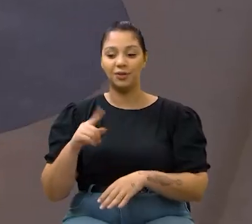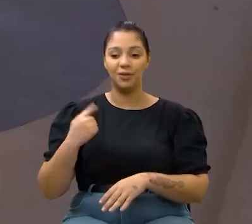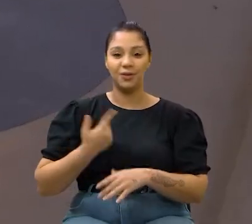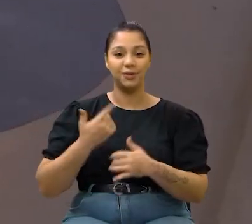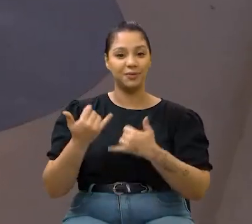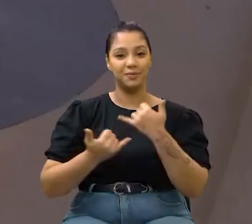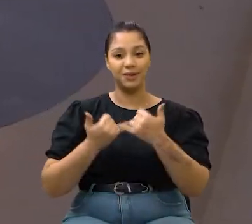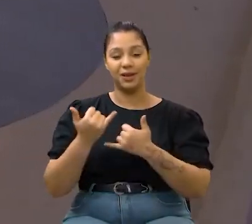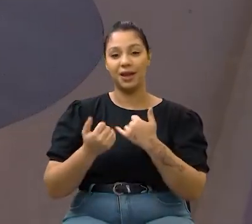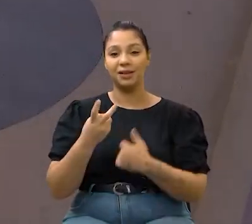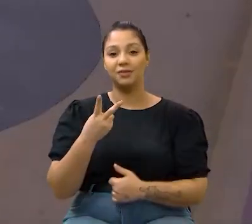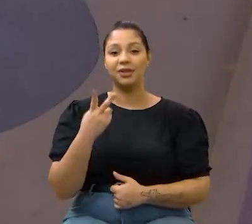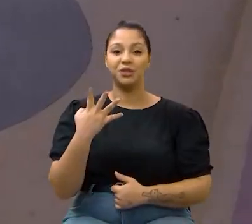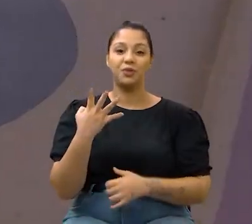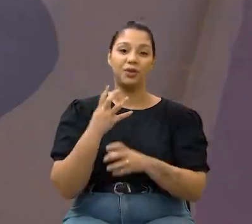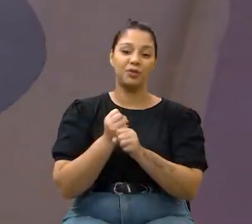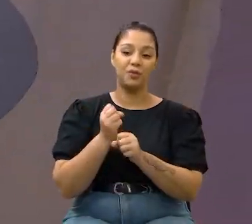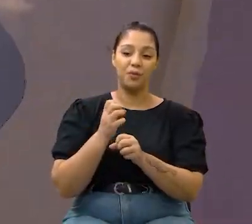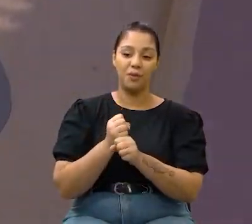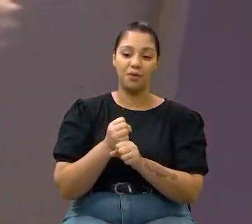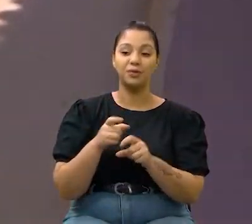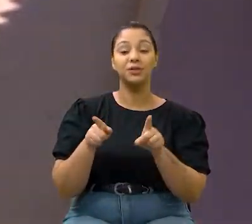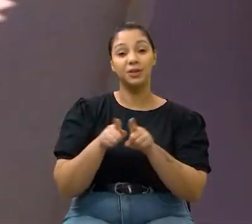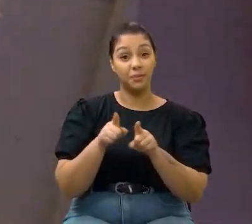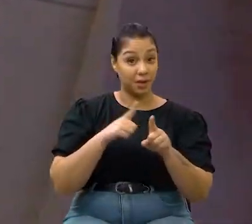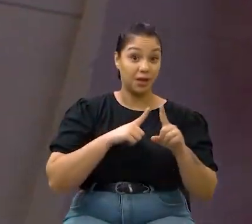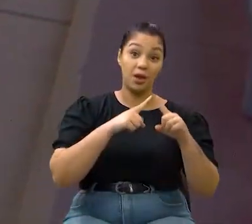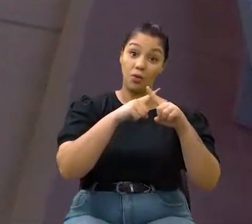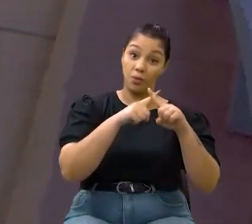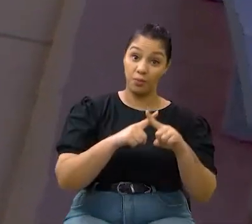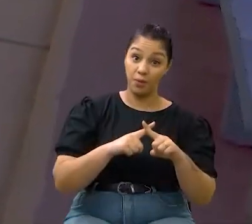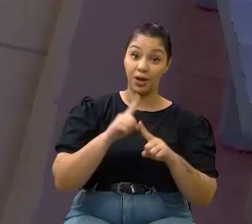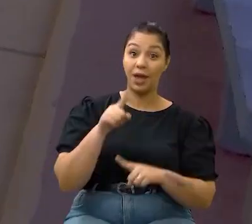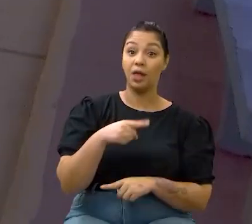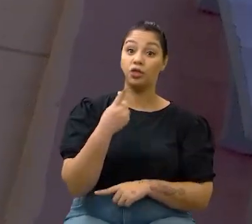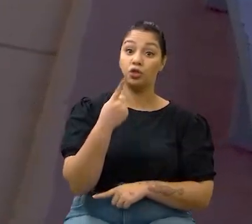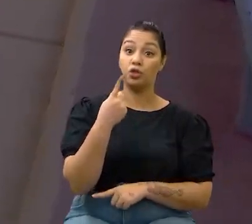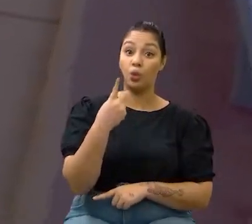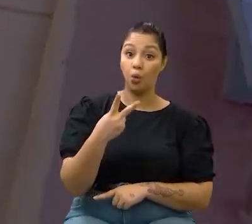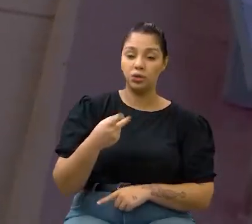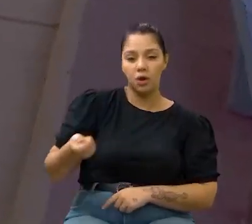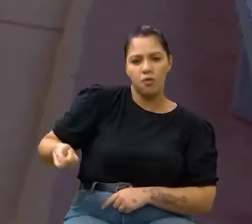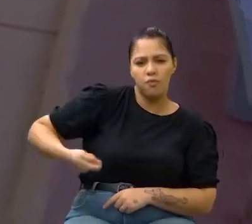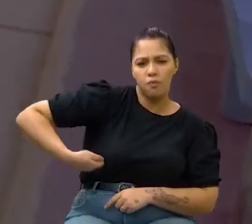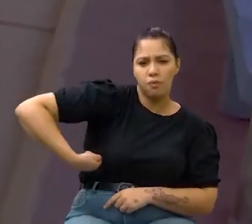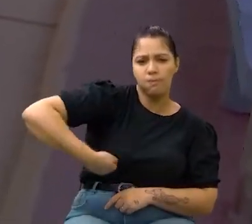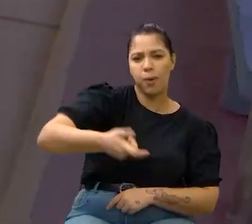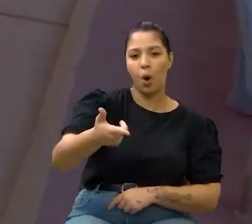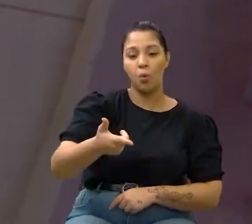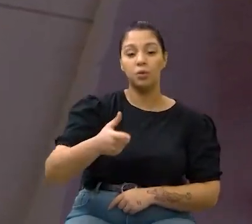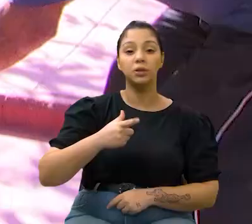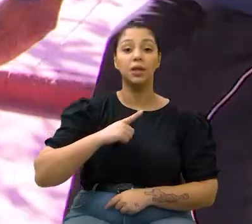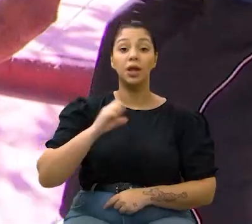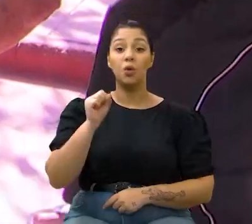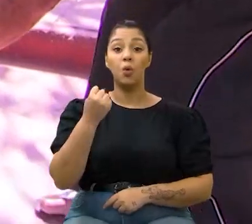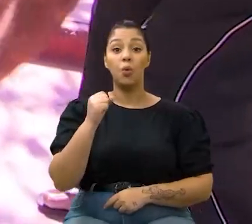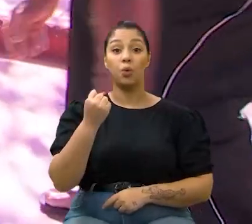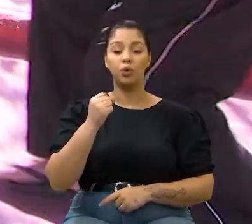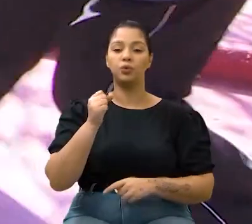24 pontos, né? Agora existem os campeonatos, que são 12 lances, né? E 8 jogadores em